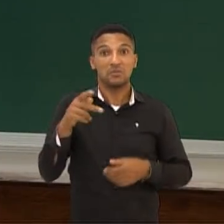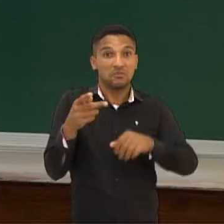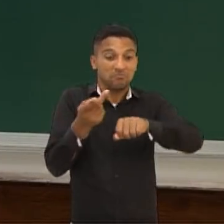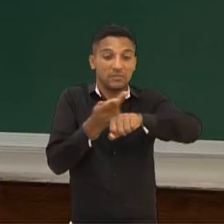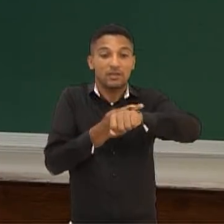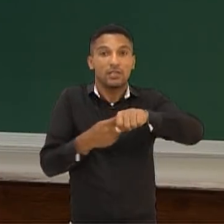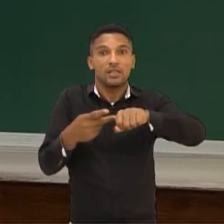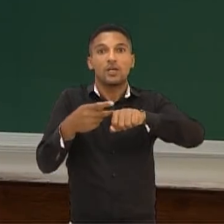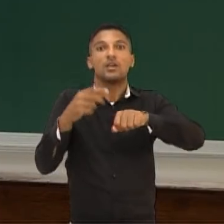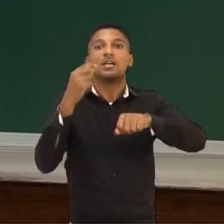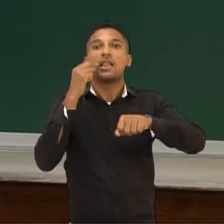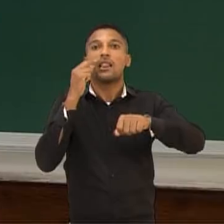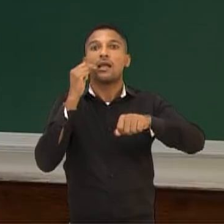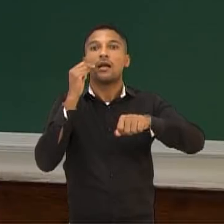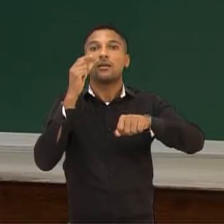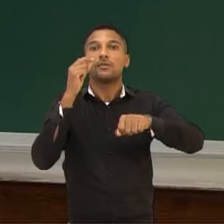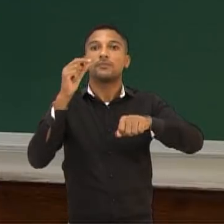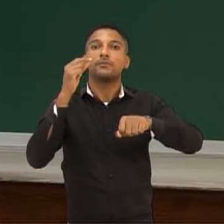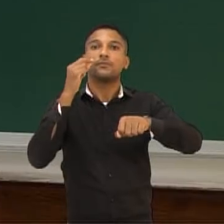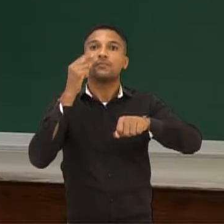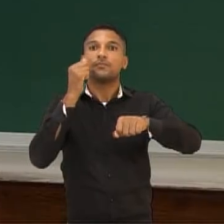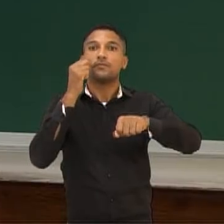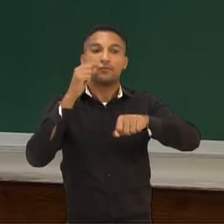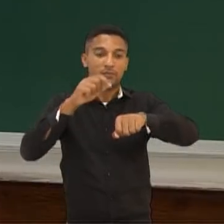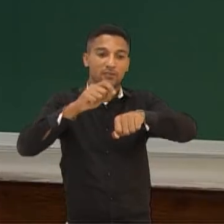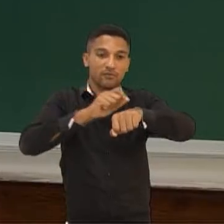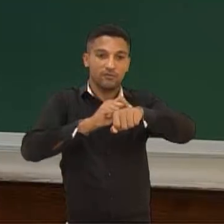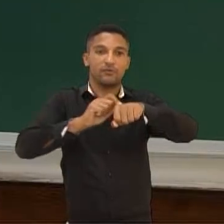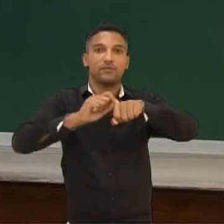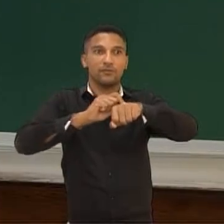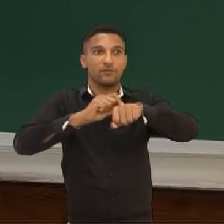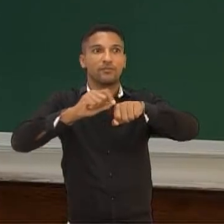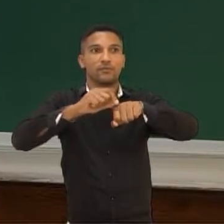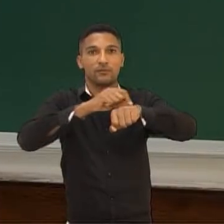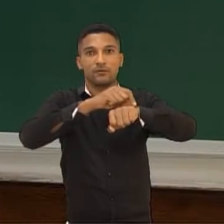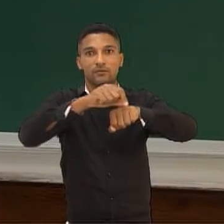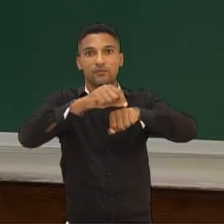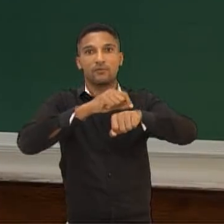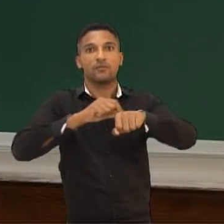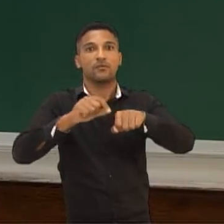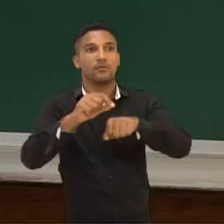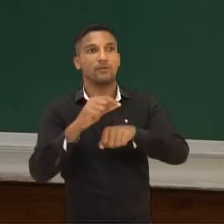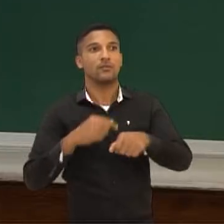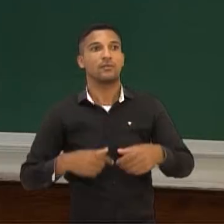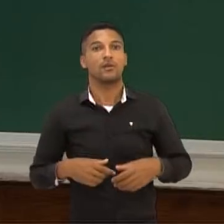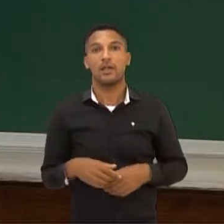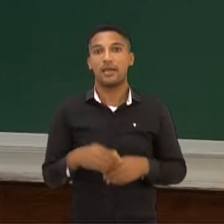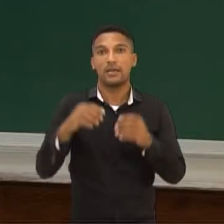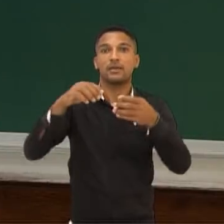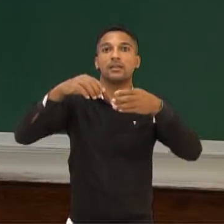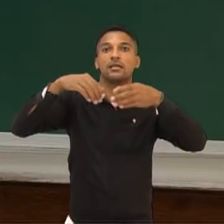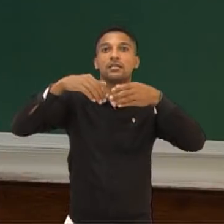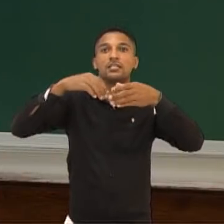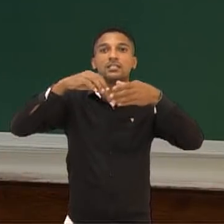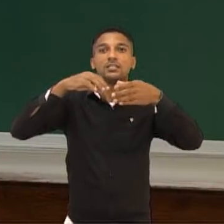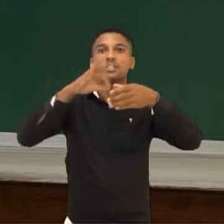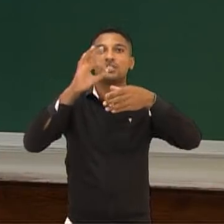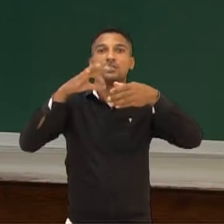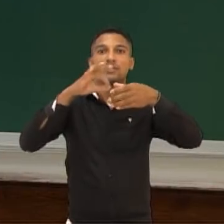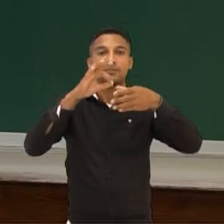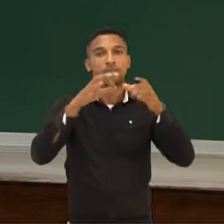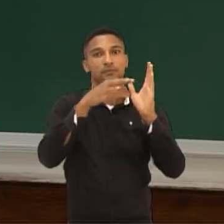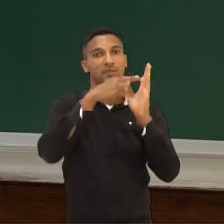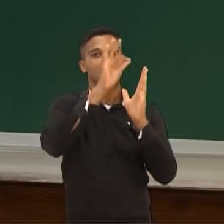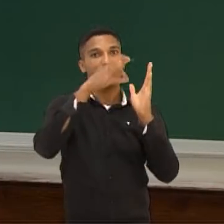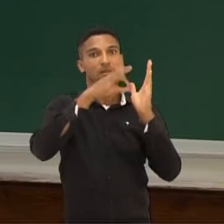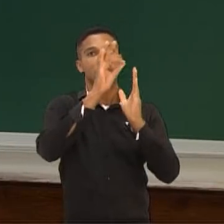Desenhou com lápis, né? Normal, ele fez o desenho básico e eu utilizei tinta guache. Você pode usar também giz